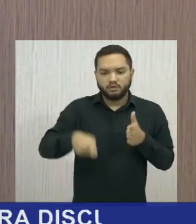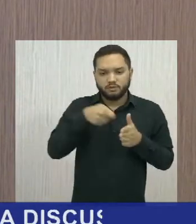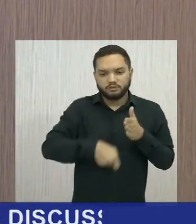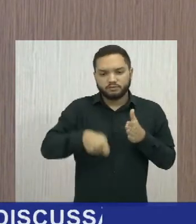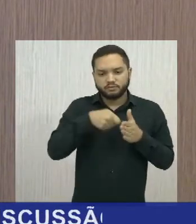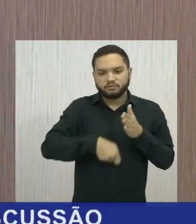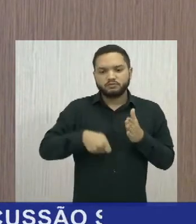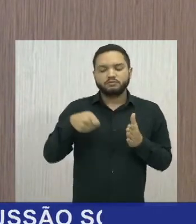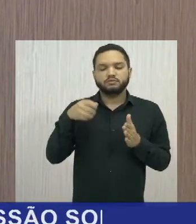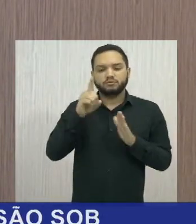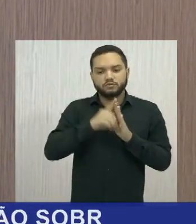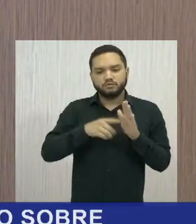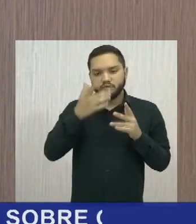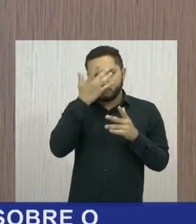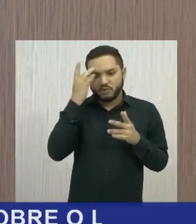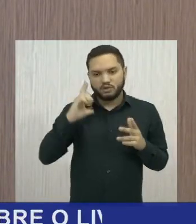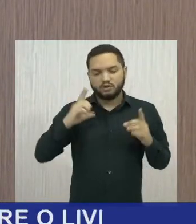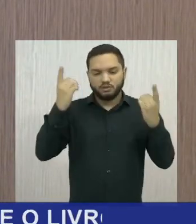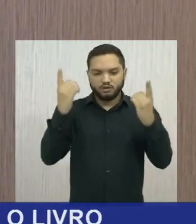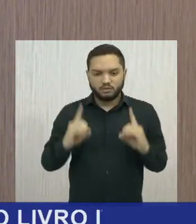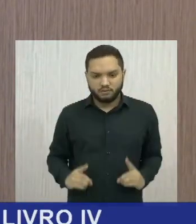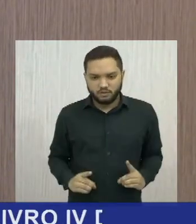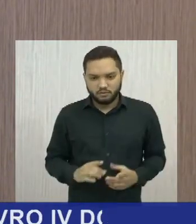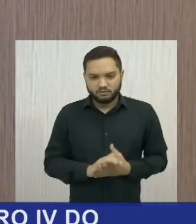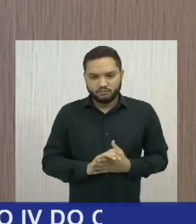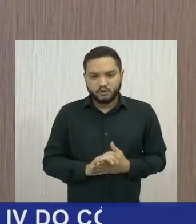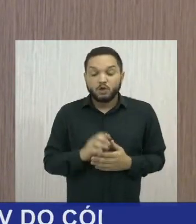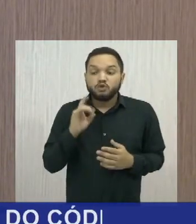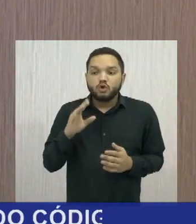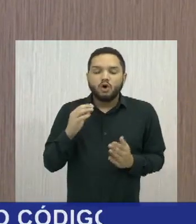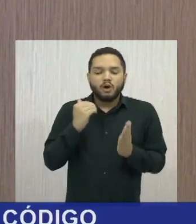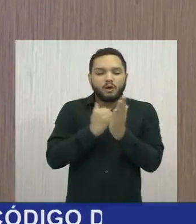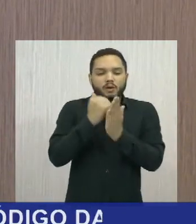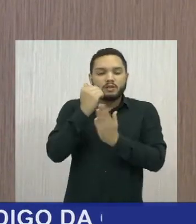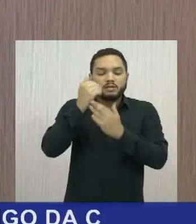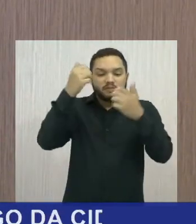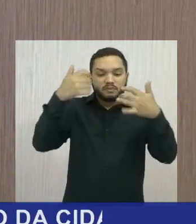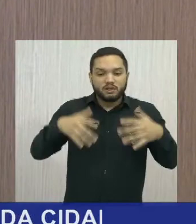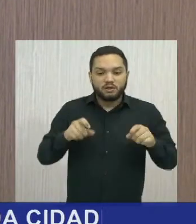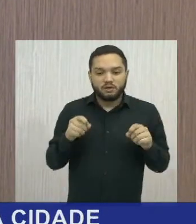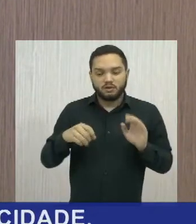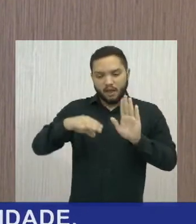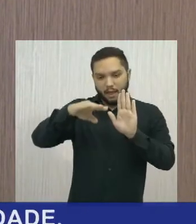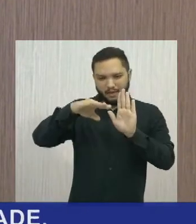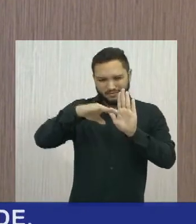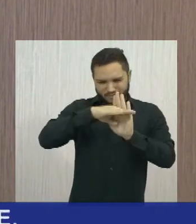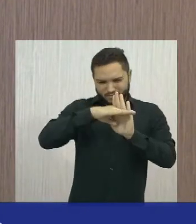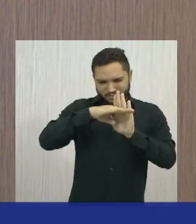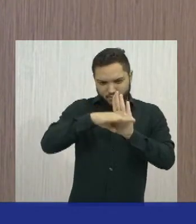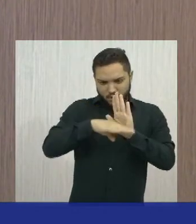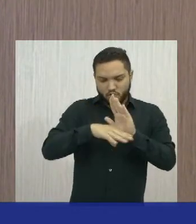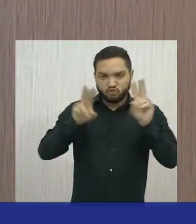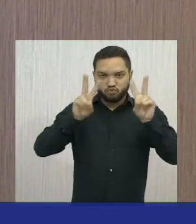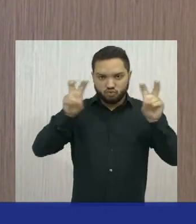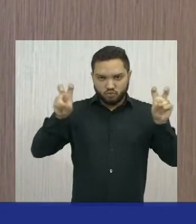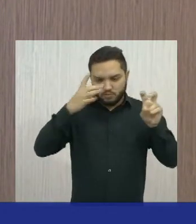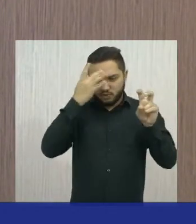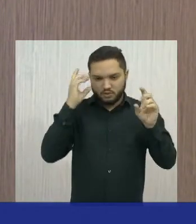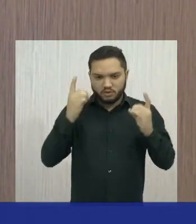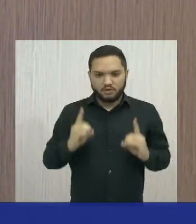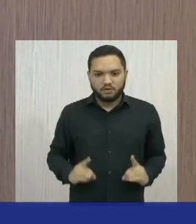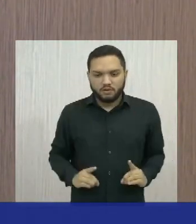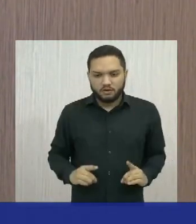com deficiência. Qual é o esclarecimento que eu queria lhe fazer, amigo? Nessa pauta das pessoas com deficiência, se existe